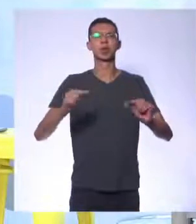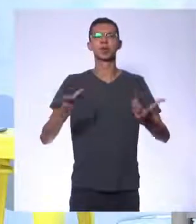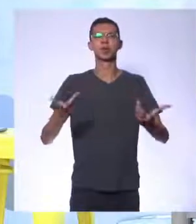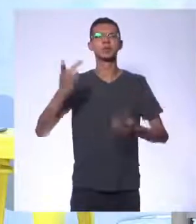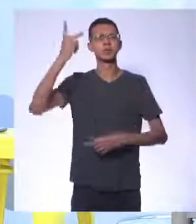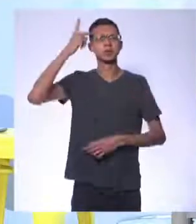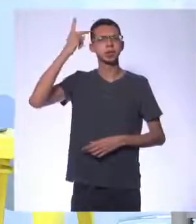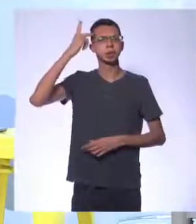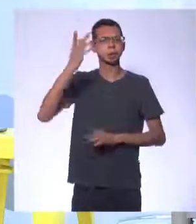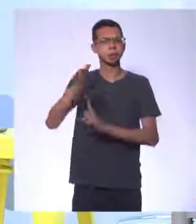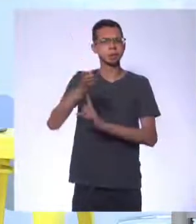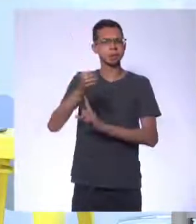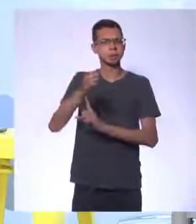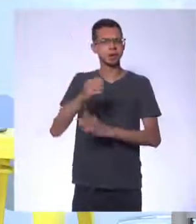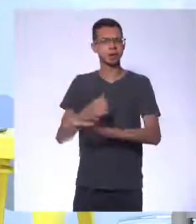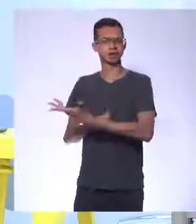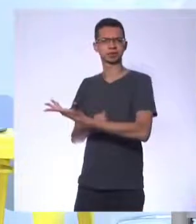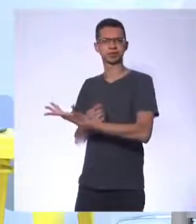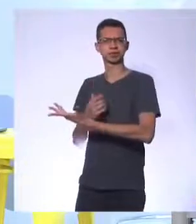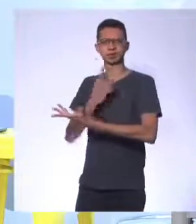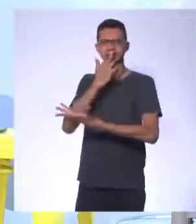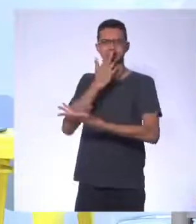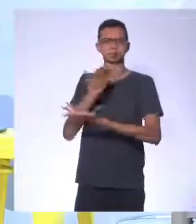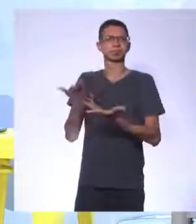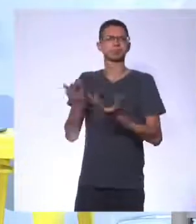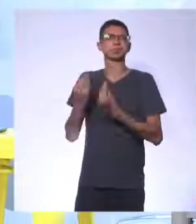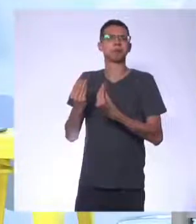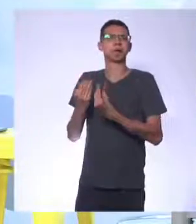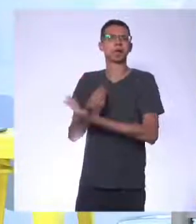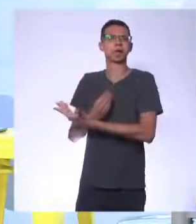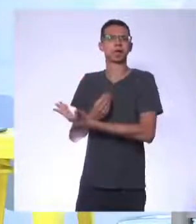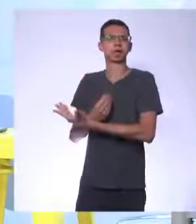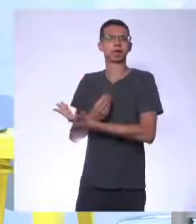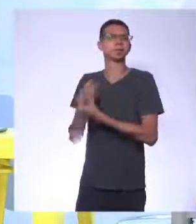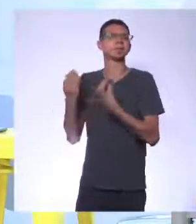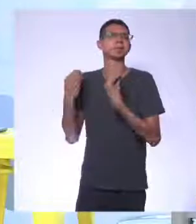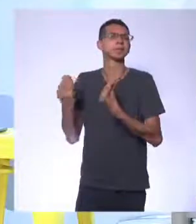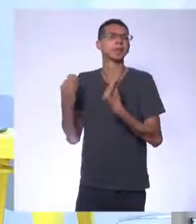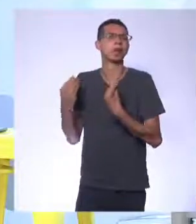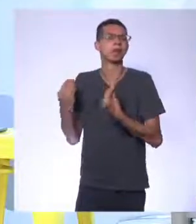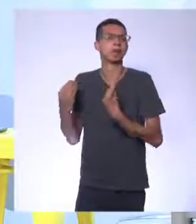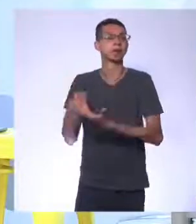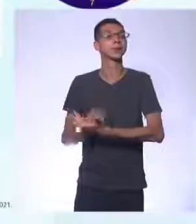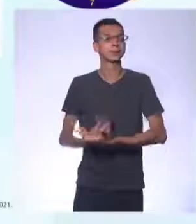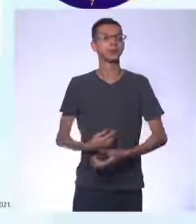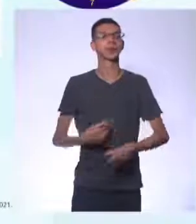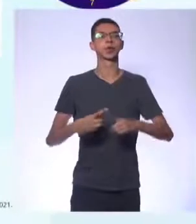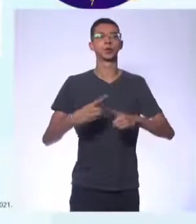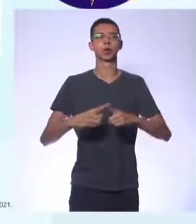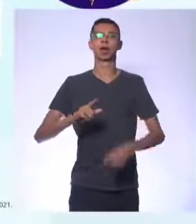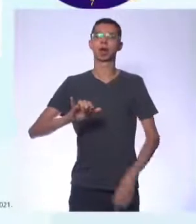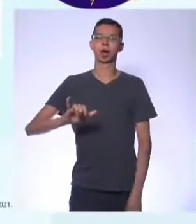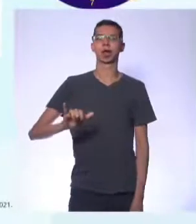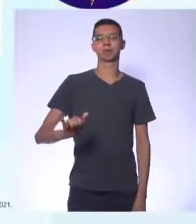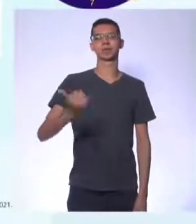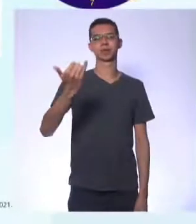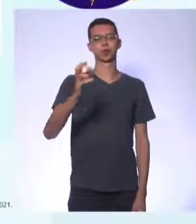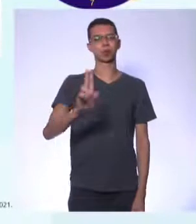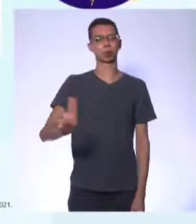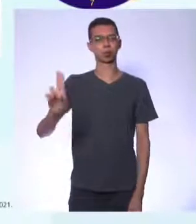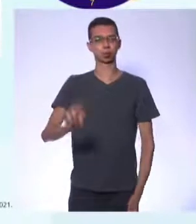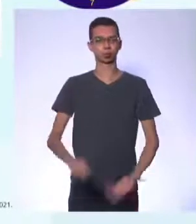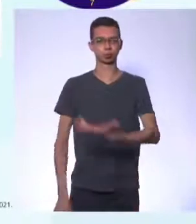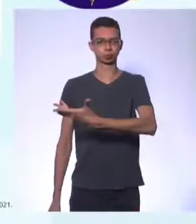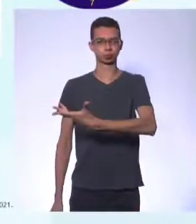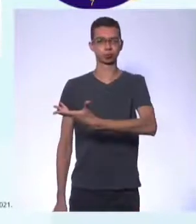Pois é, uma das versões da nossa bandeira, que é de 1888, é essa que foi reaproveitada como a bandeira de São Paulo. Só está faltando o Acre